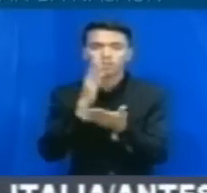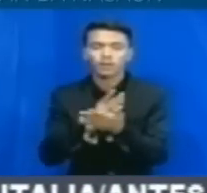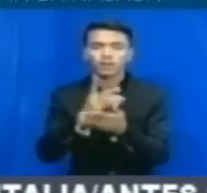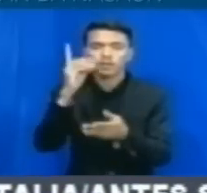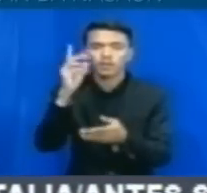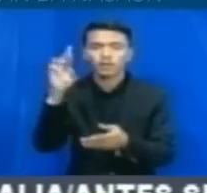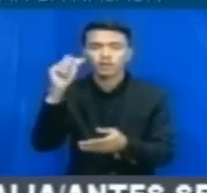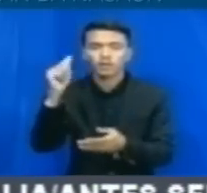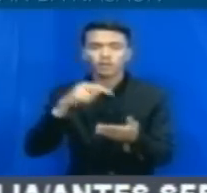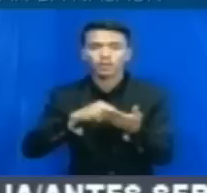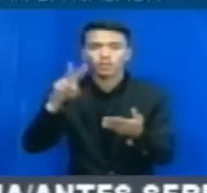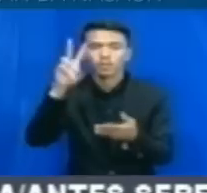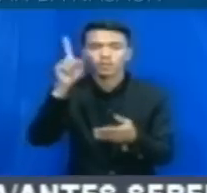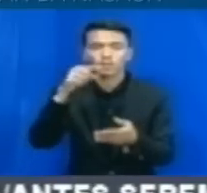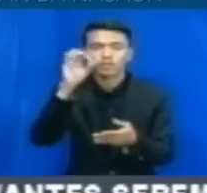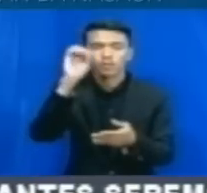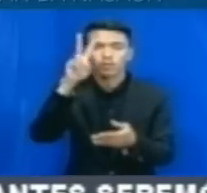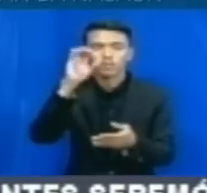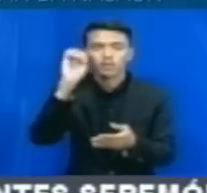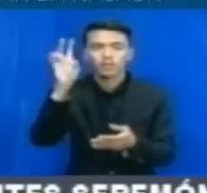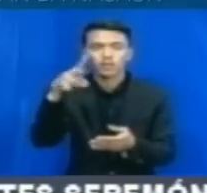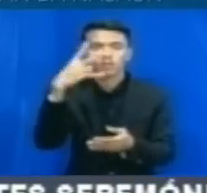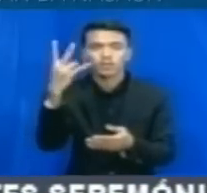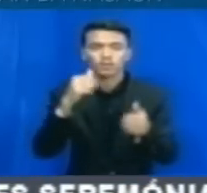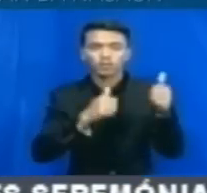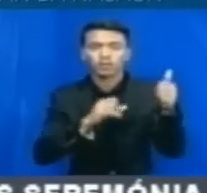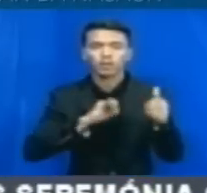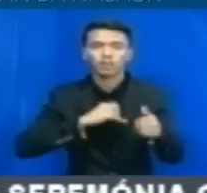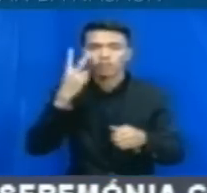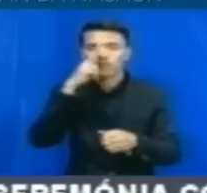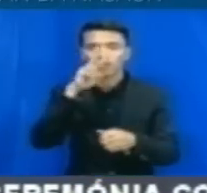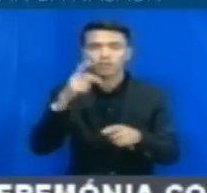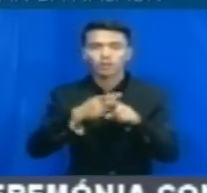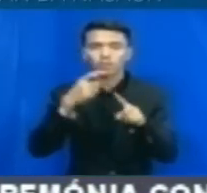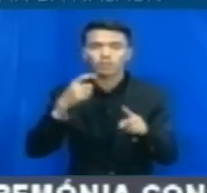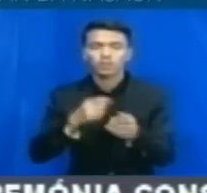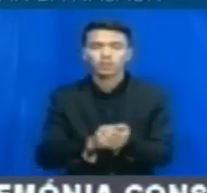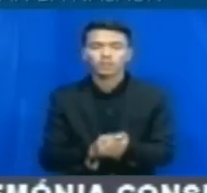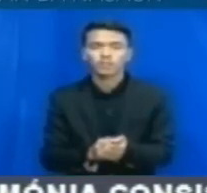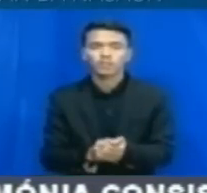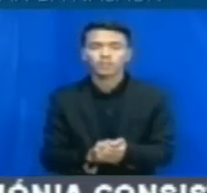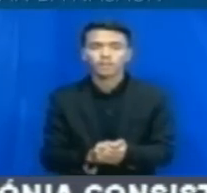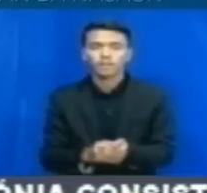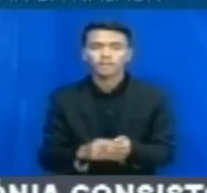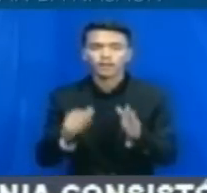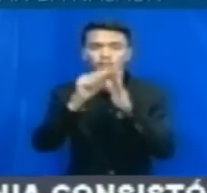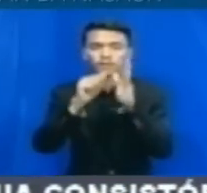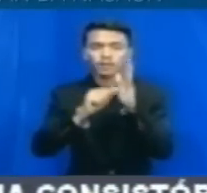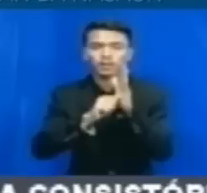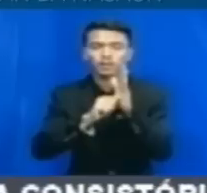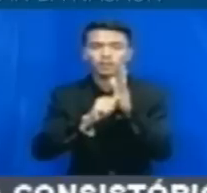droga no 2017 tuir haugare usi procurador aplica artigo da nebe que